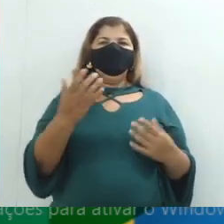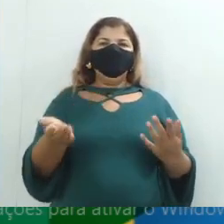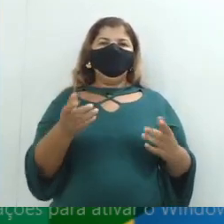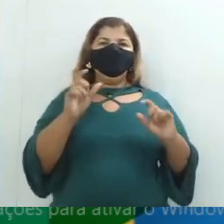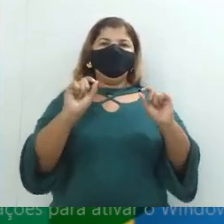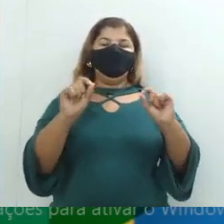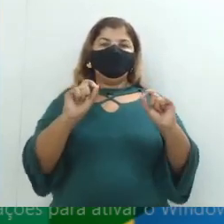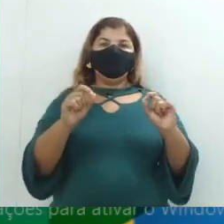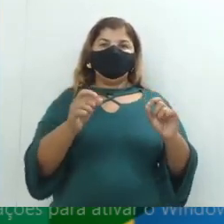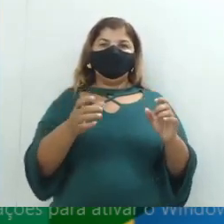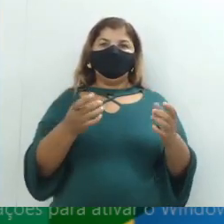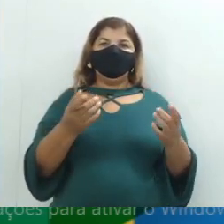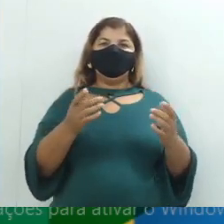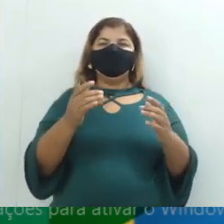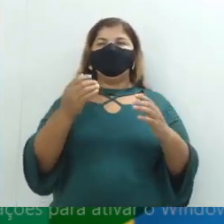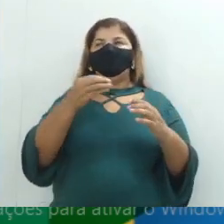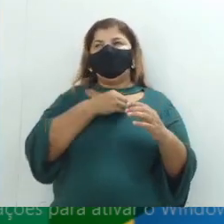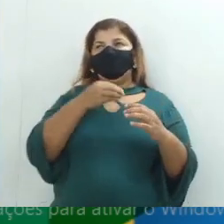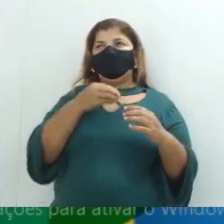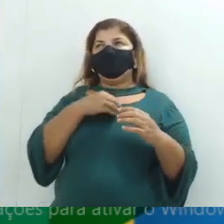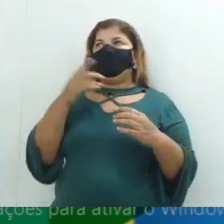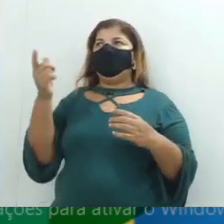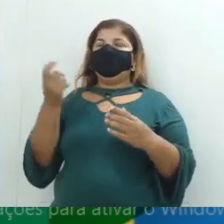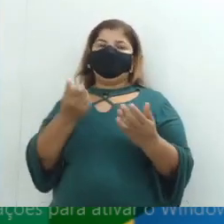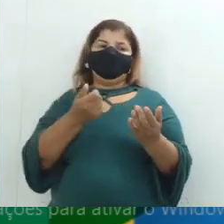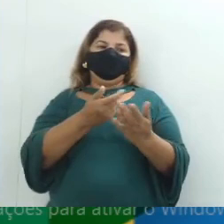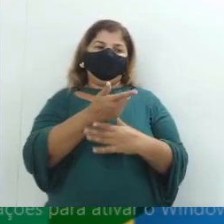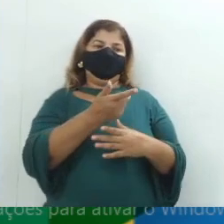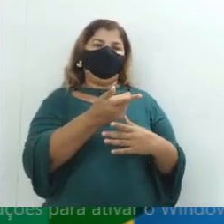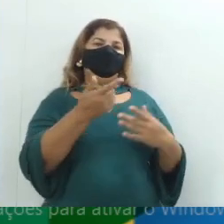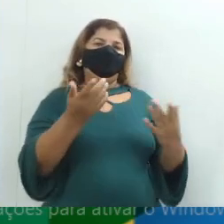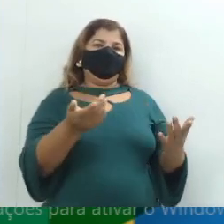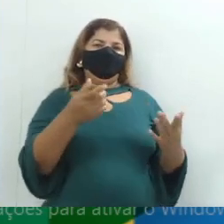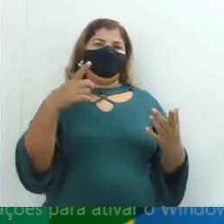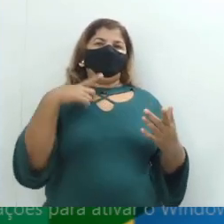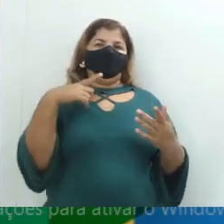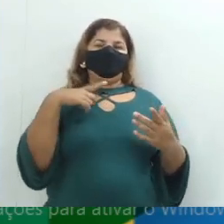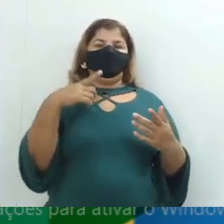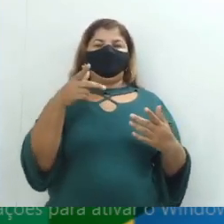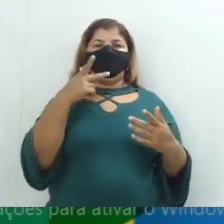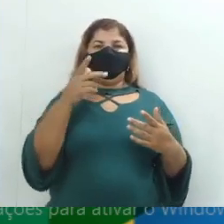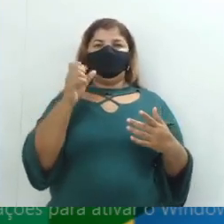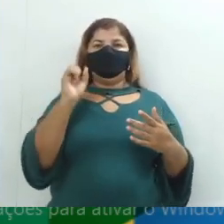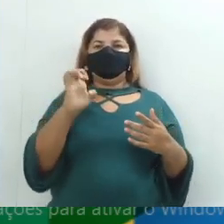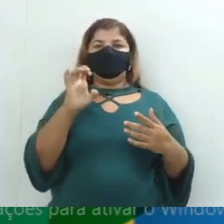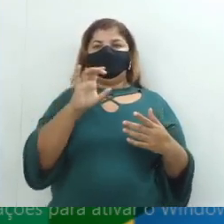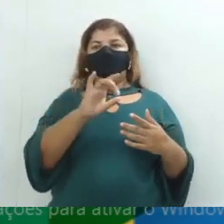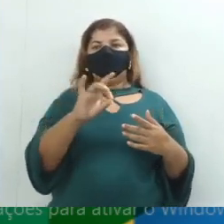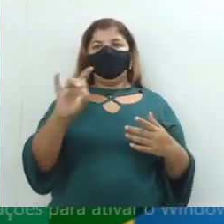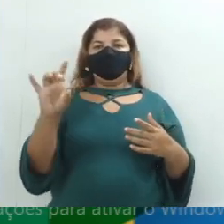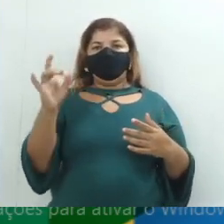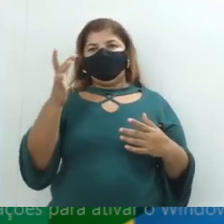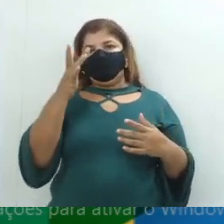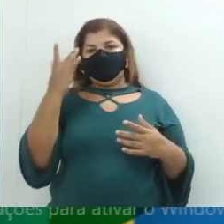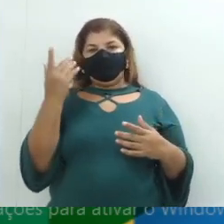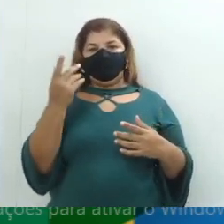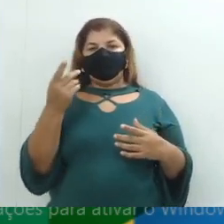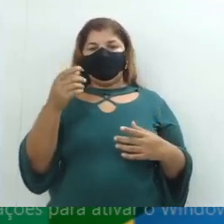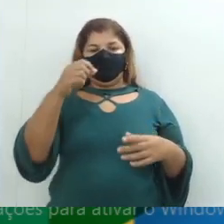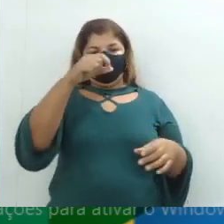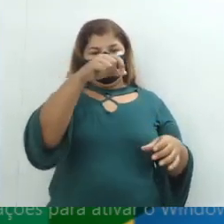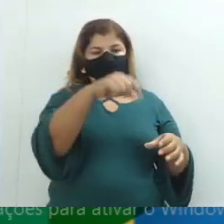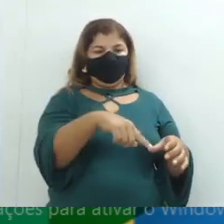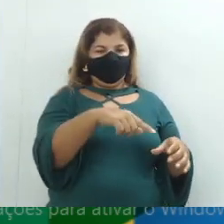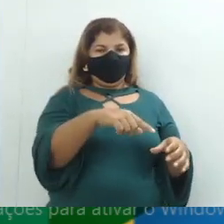questão da venda do perdão do pecado, né? Então havia lá o ditado que dizia que cada moeda que tilinta no